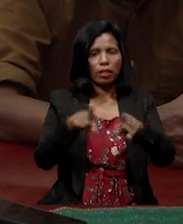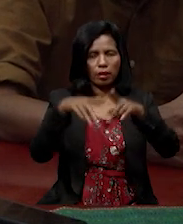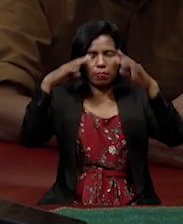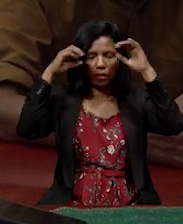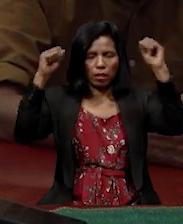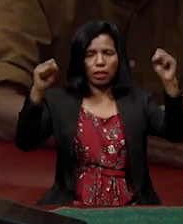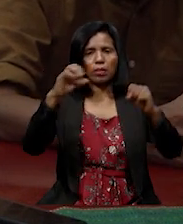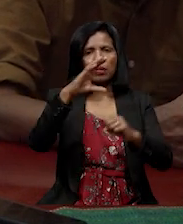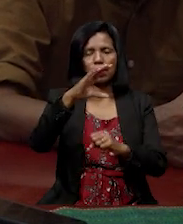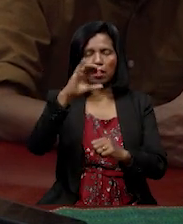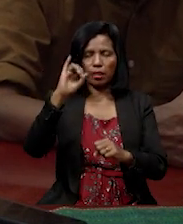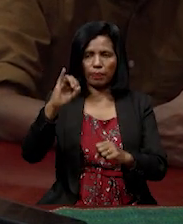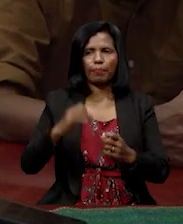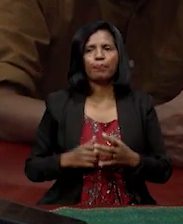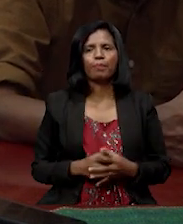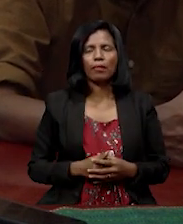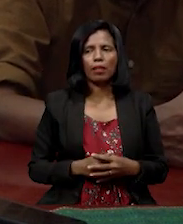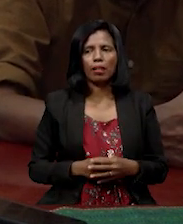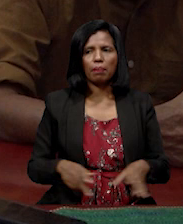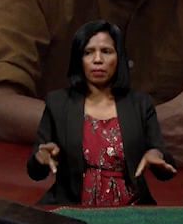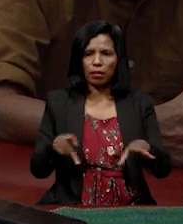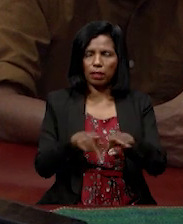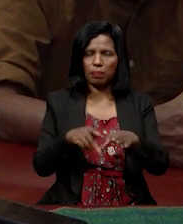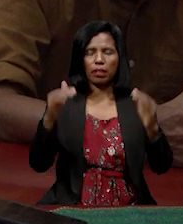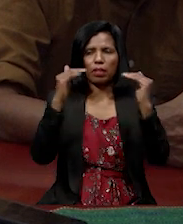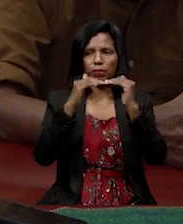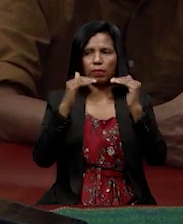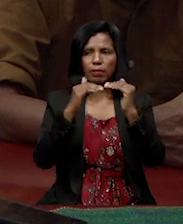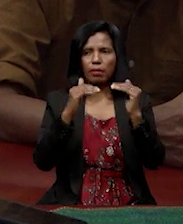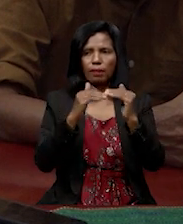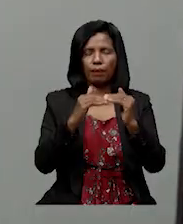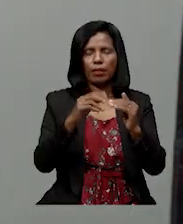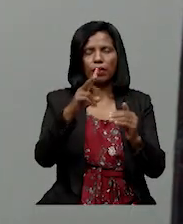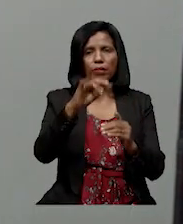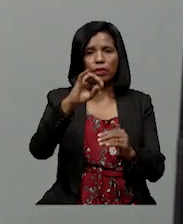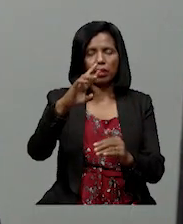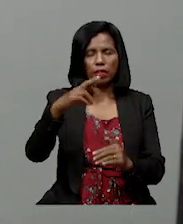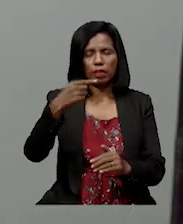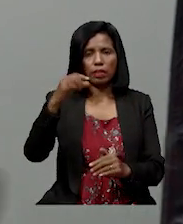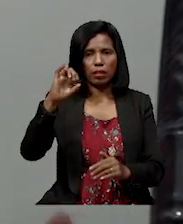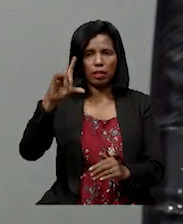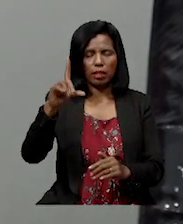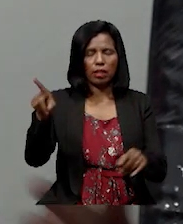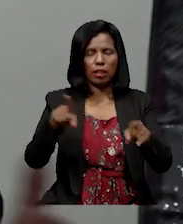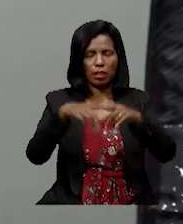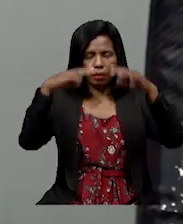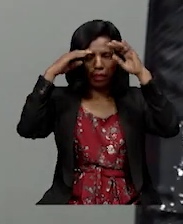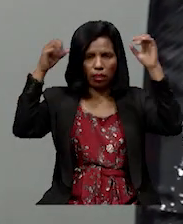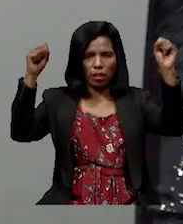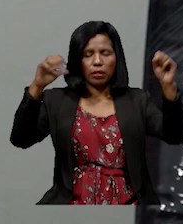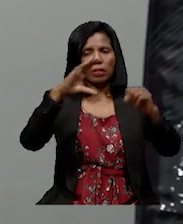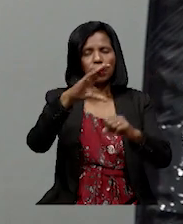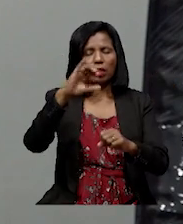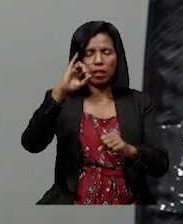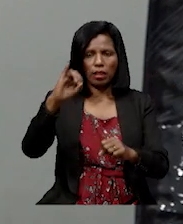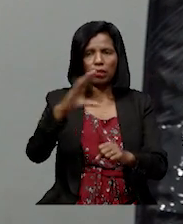Conselho de Imprensa interino. Participa plenária extraordinária, né? Virgílio da Silva Guterres, nudar presidente do Conselho de Imprensa,